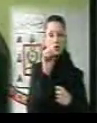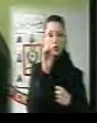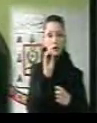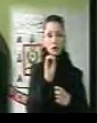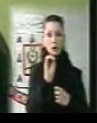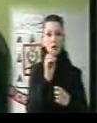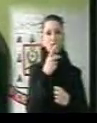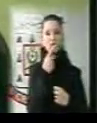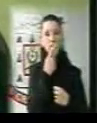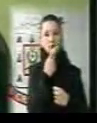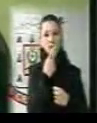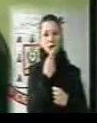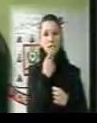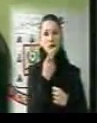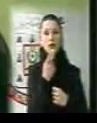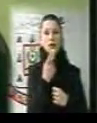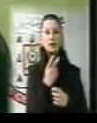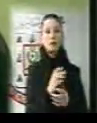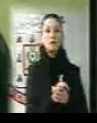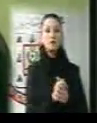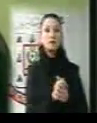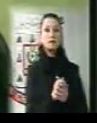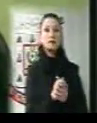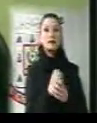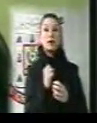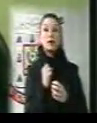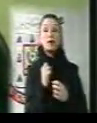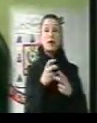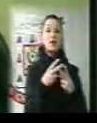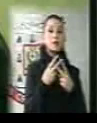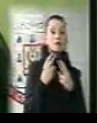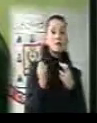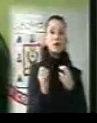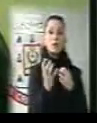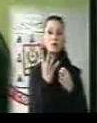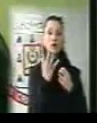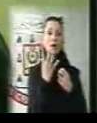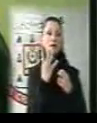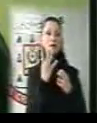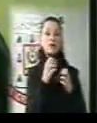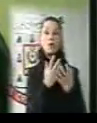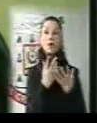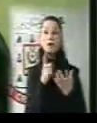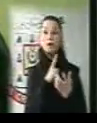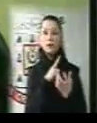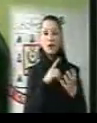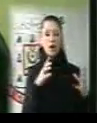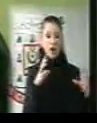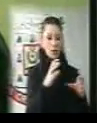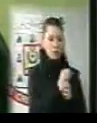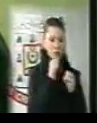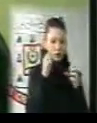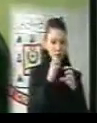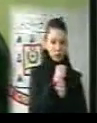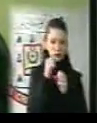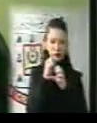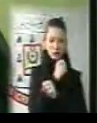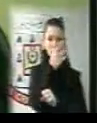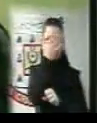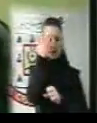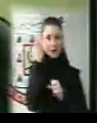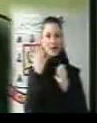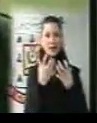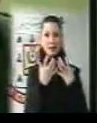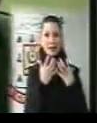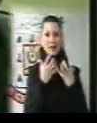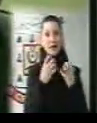que as coisas acontecem quando há o somatório de esforços. E uma coisa que fica muito